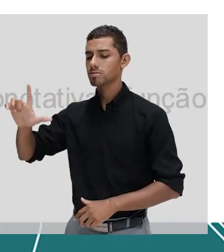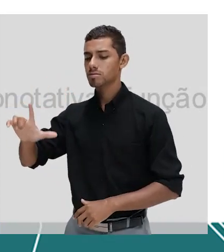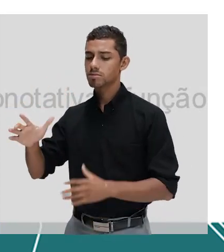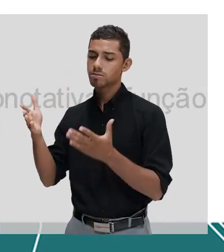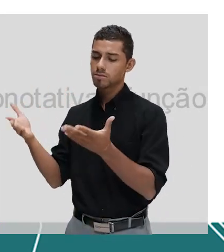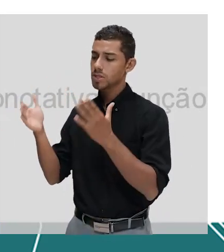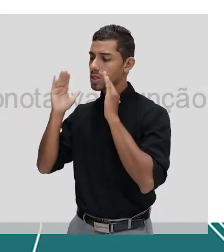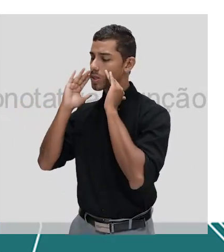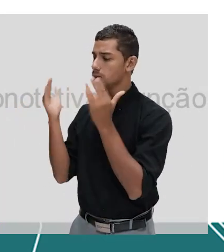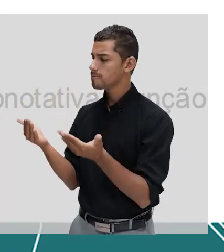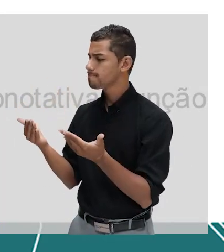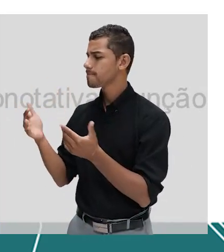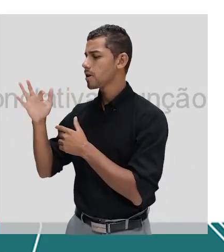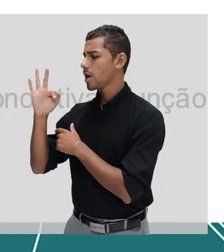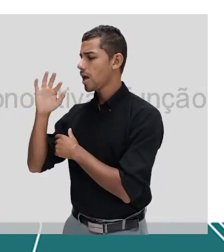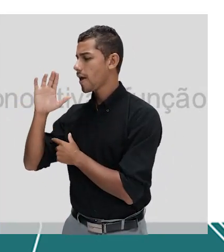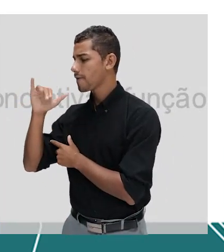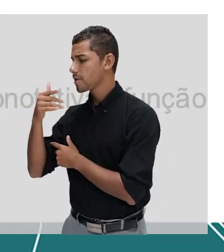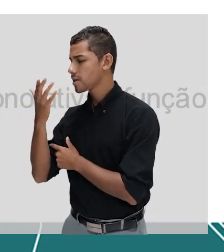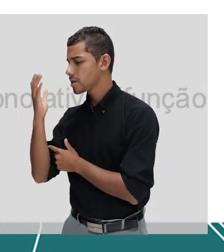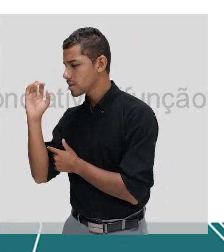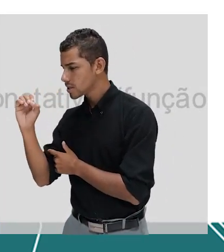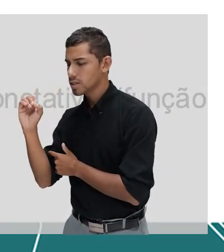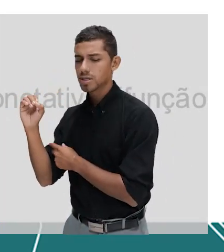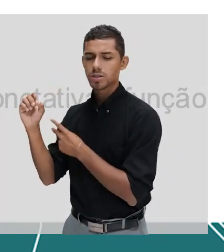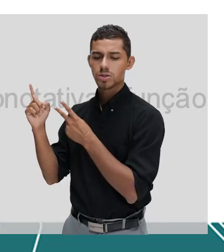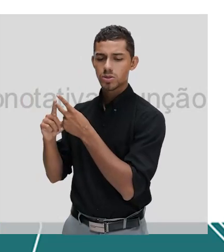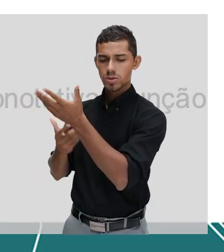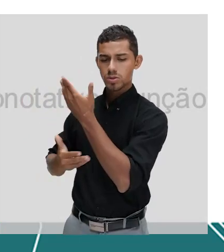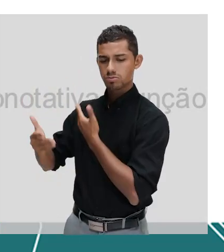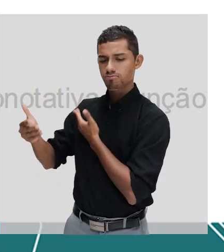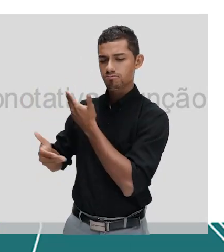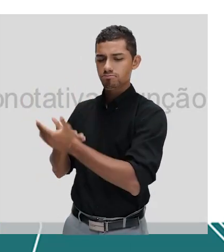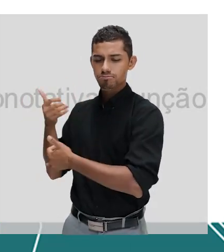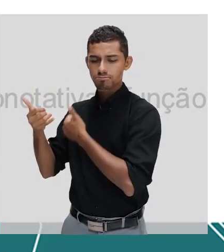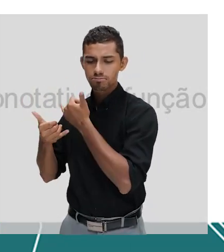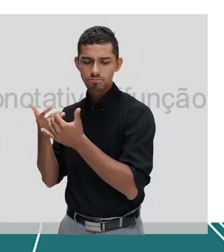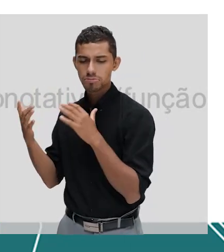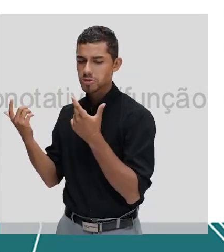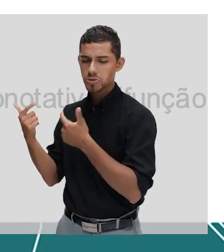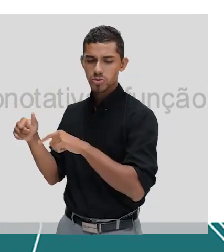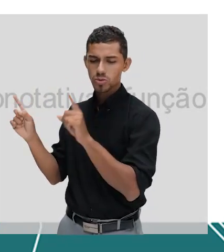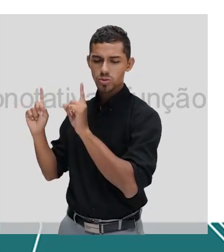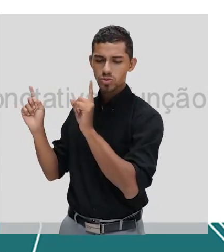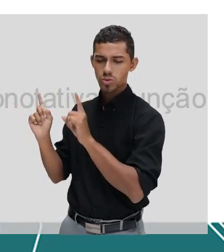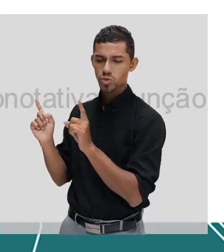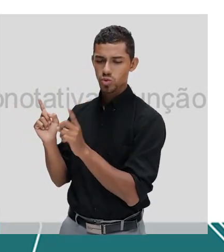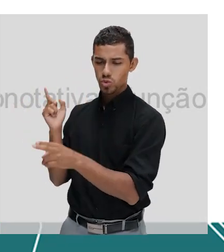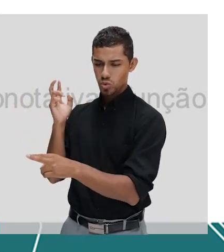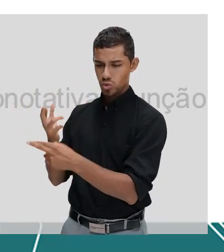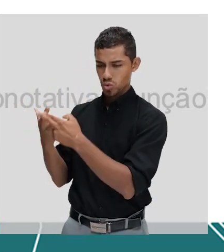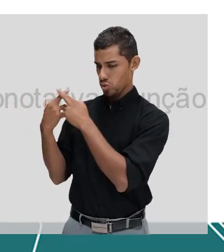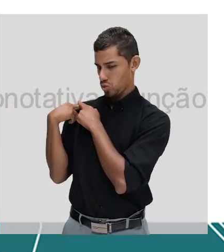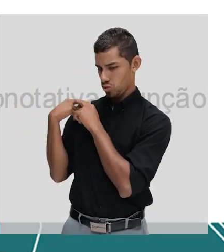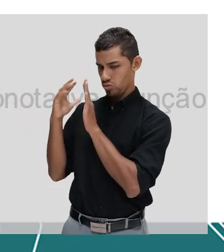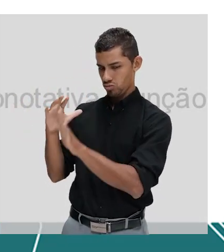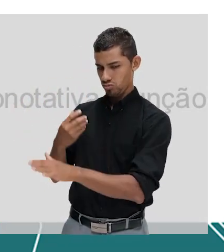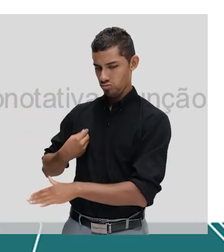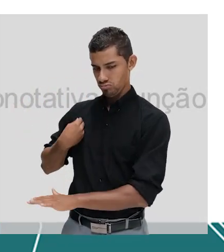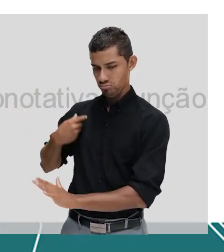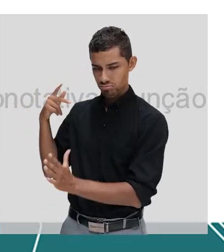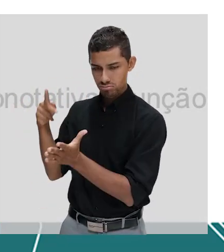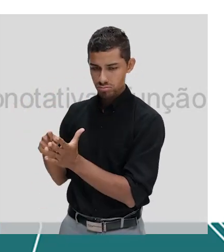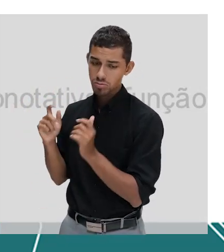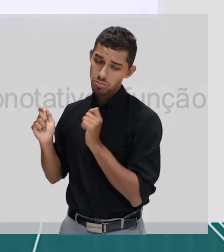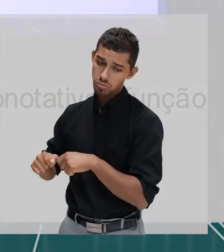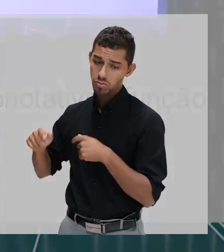textos literários é ficção e entretenimento, ou seja, não tem um compromisso com a realidade. Ele pode ser em